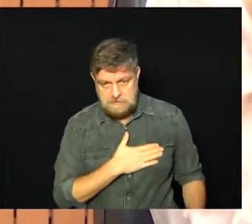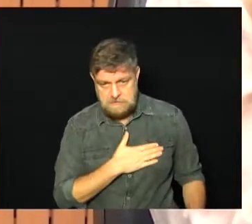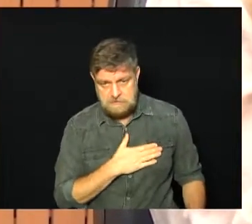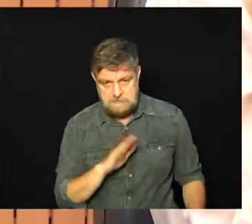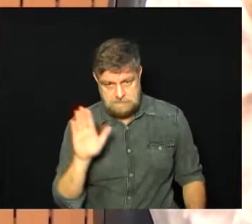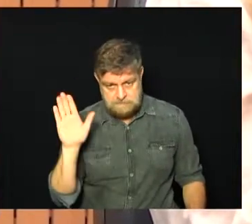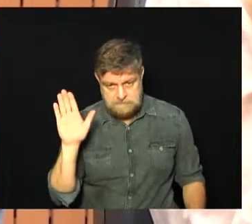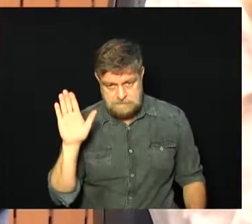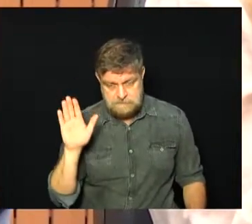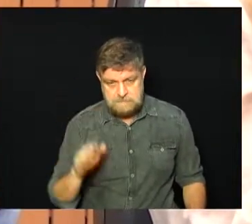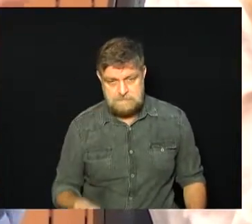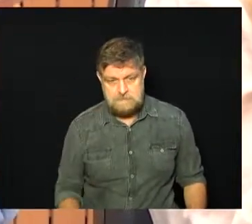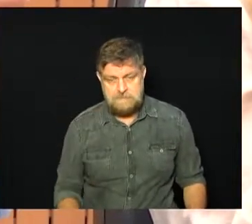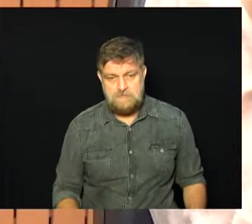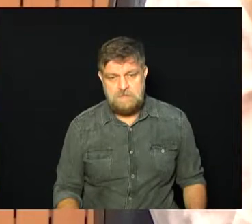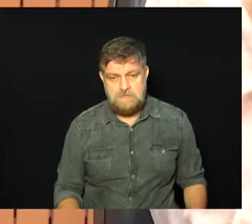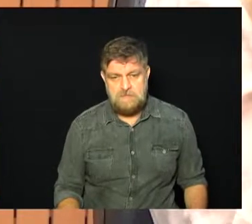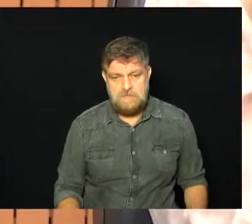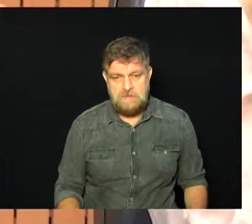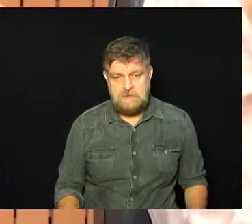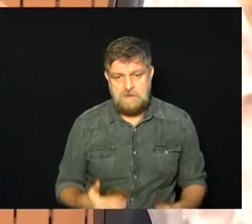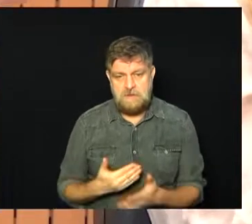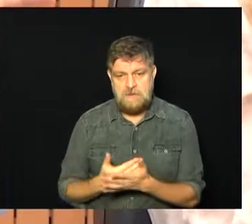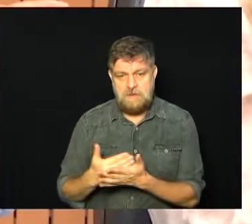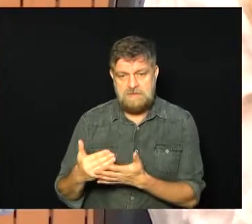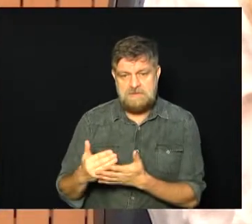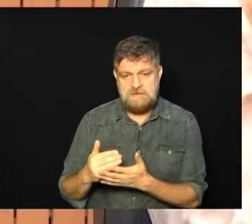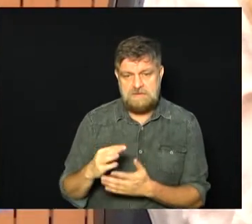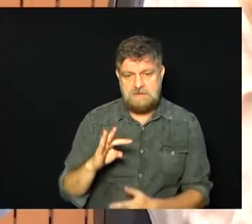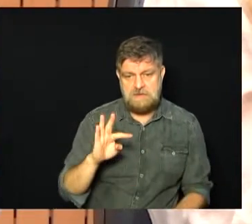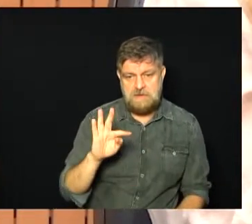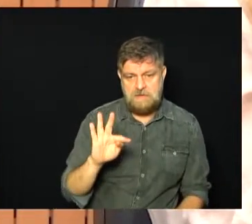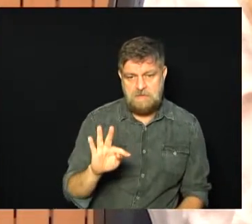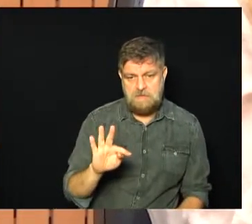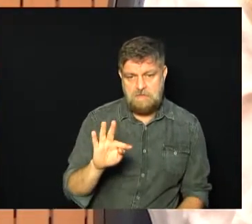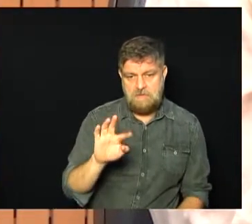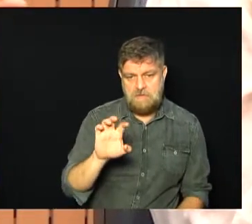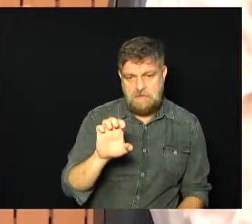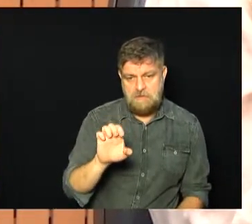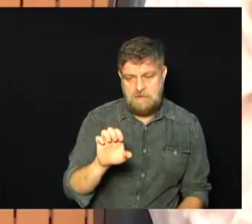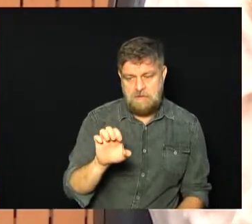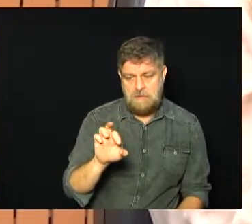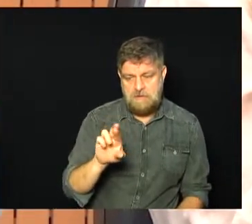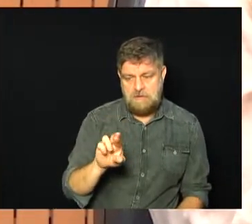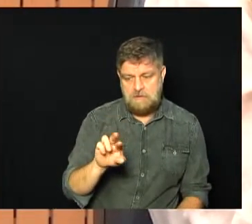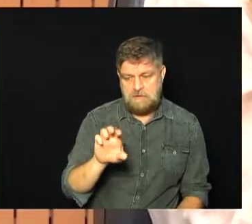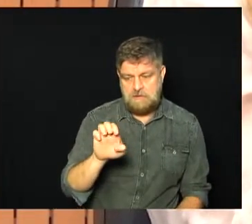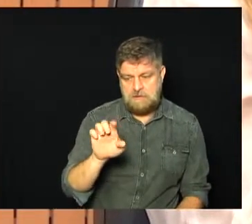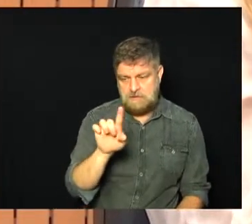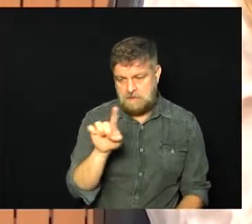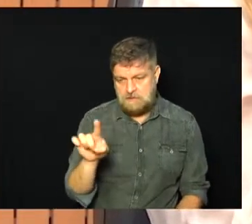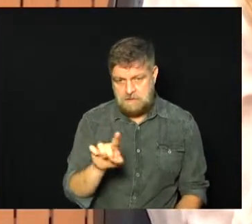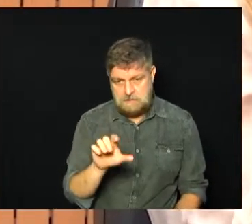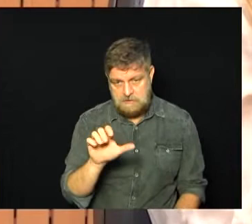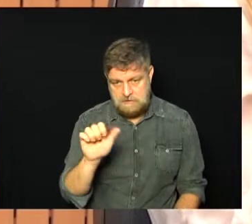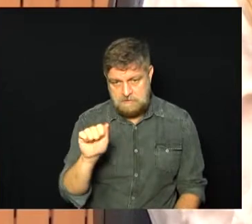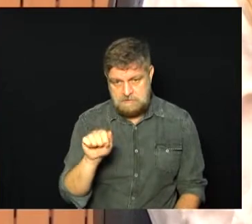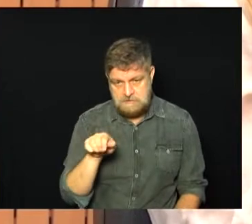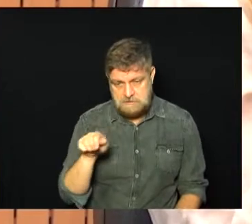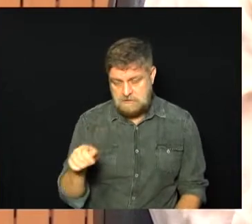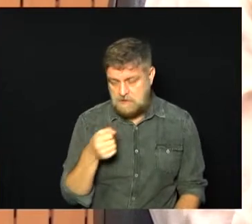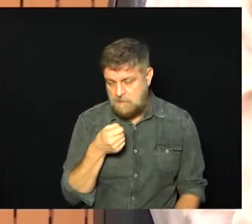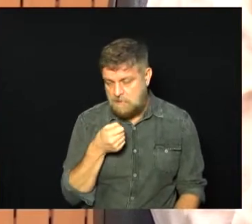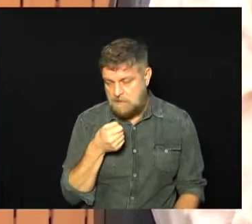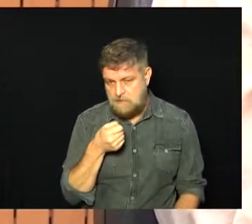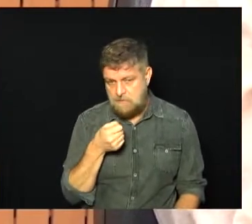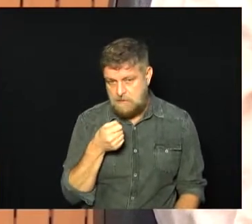manifestar. Então, eu vou começar pela Tereza, então, porque ela está ali. Eu pedi que leve, né, a Tereza Penteado, porque depois a